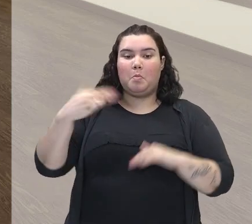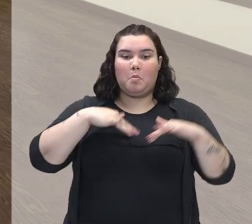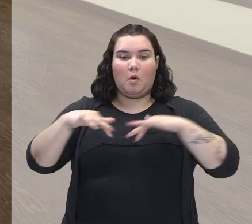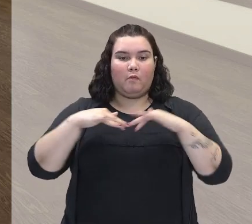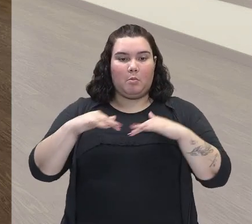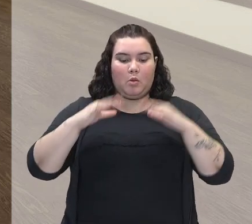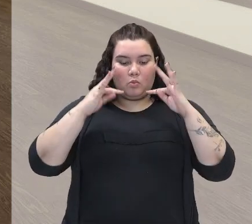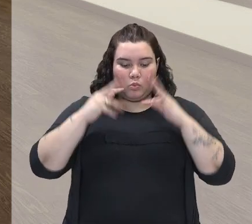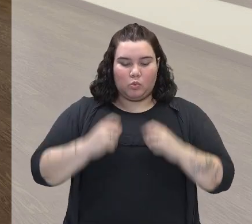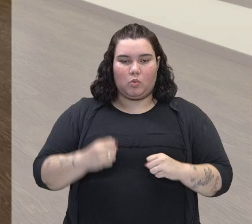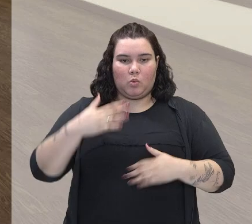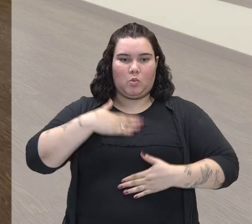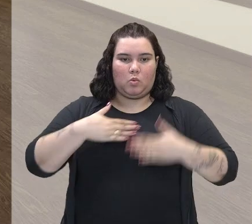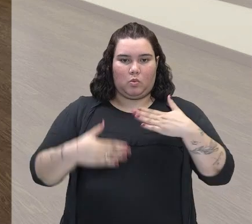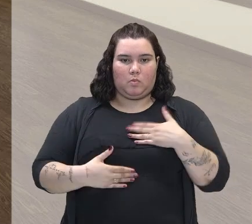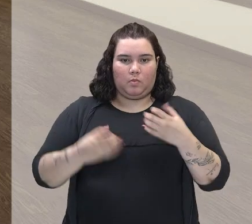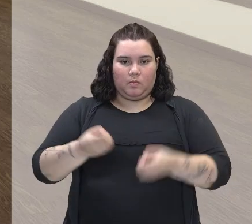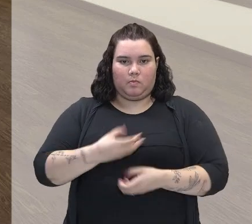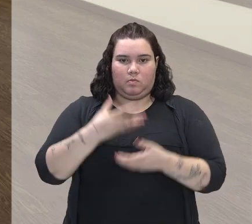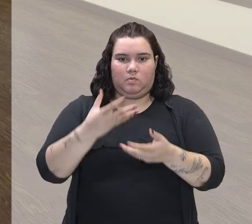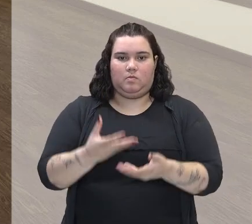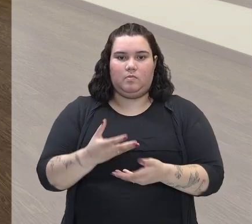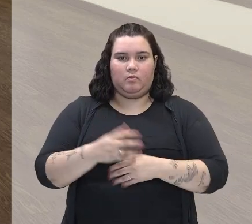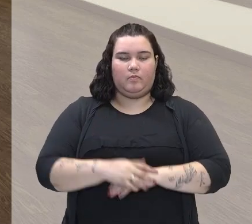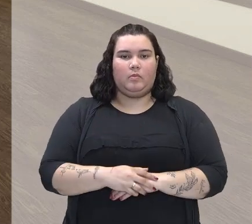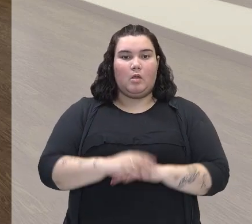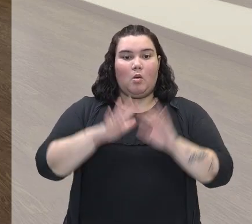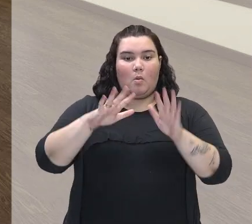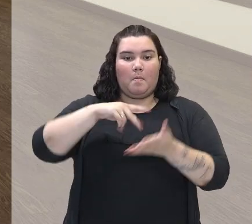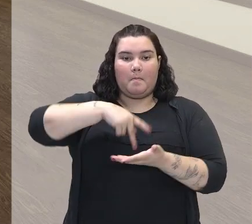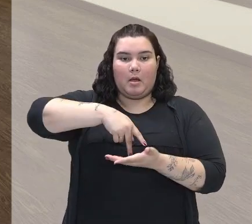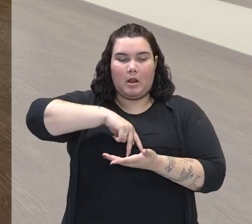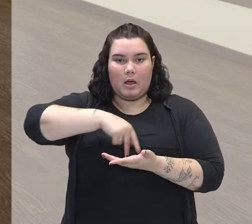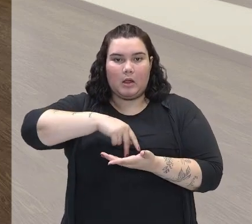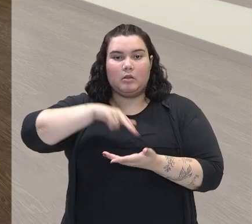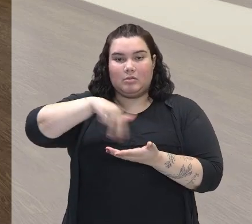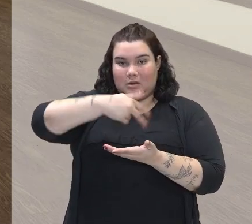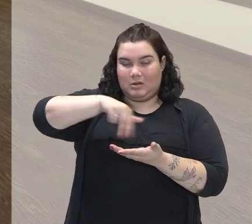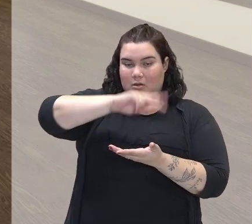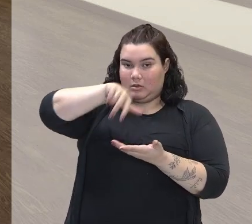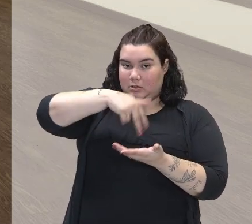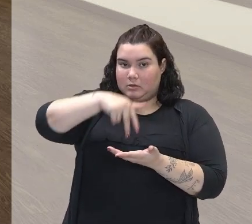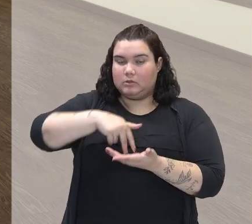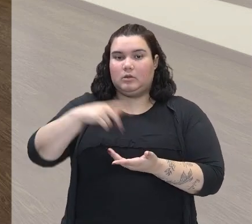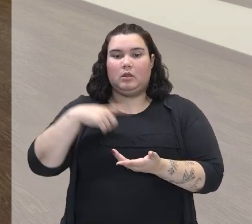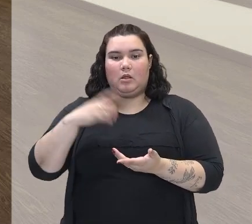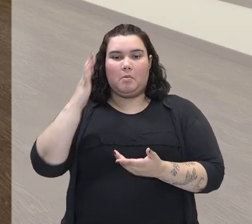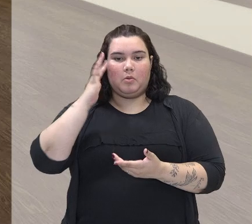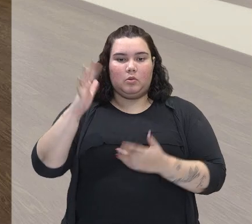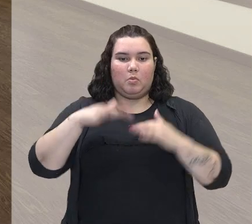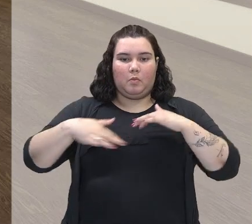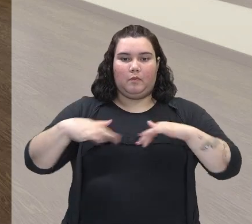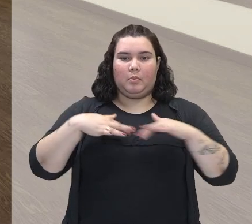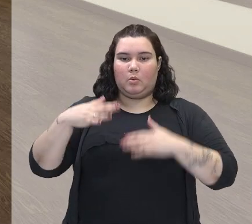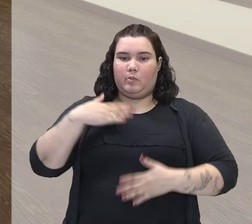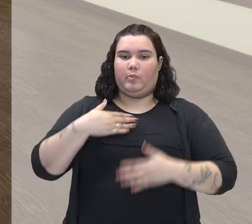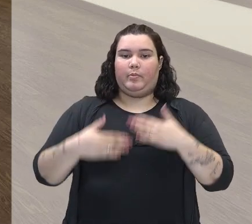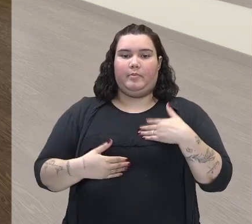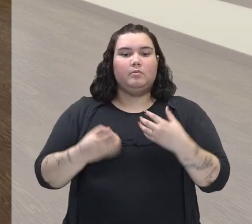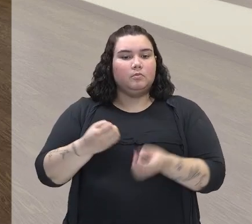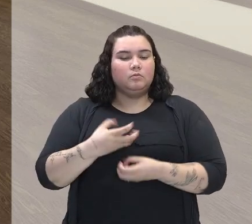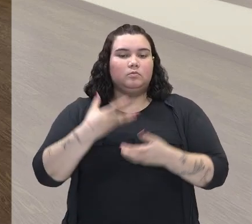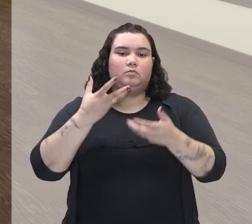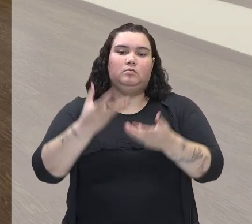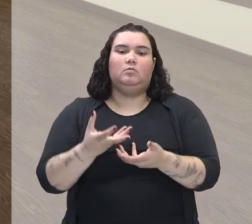todo o corpo para a expressão. O bailarino moderno, ele pensa no corpo como um todo. Enquanto ele está dançando, para ele se